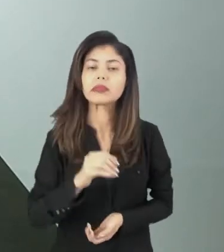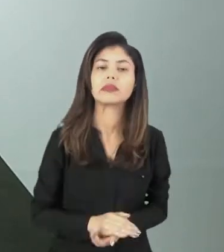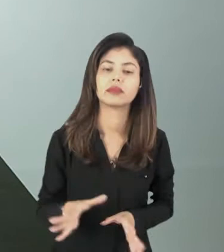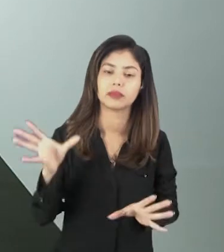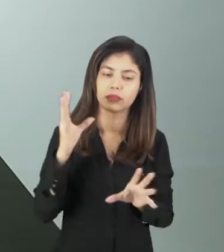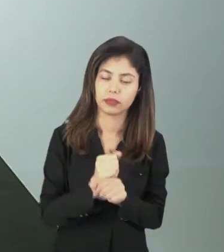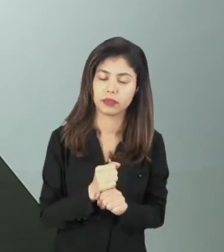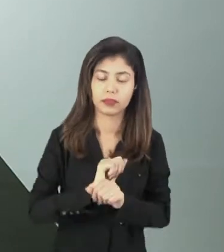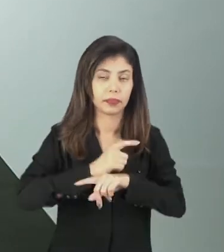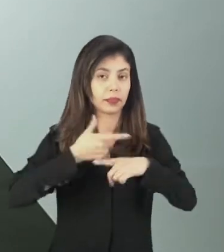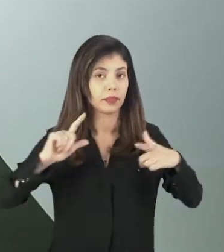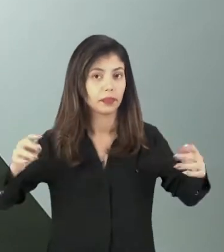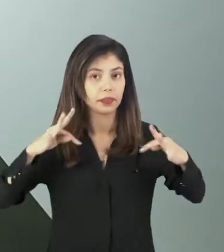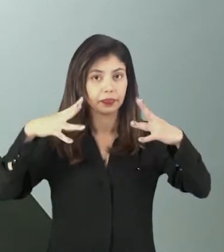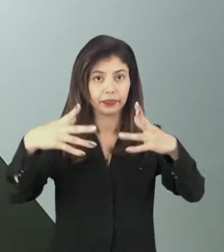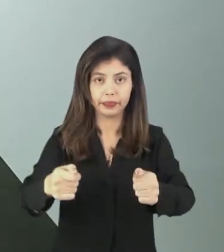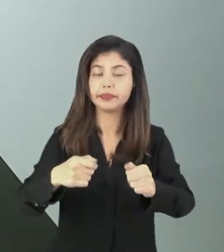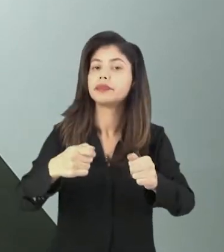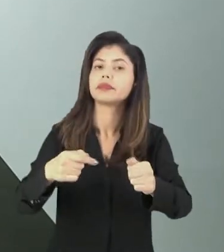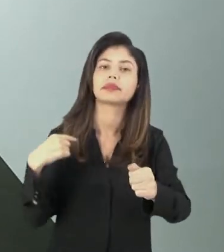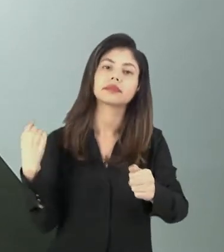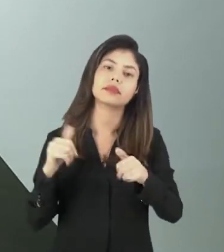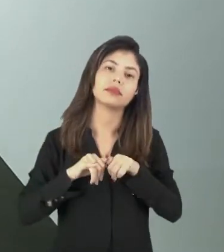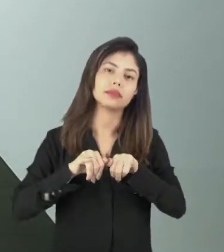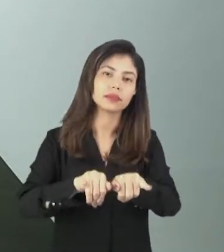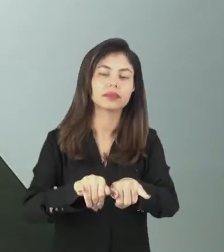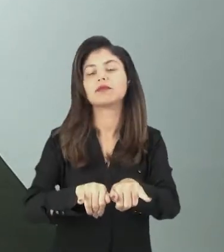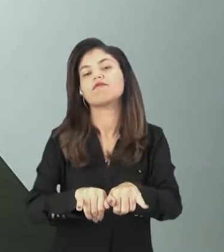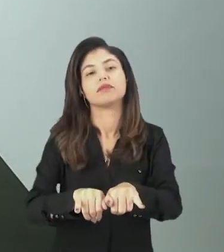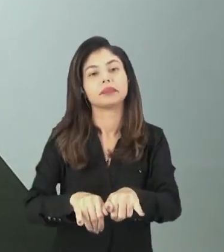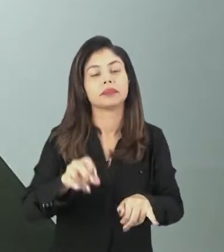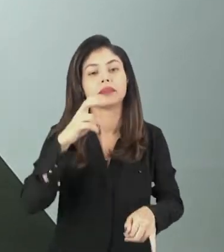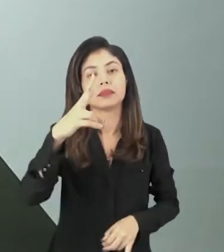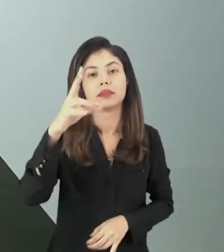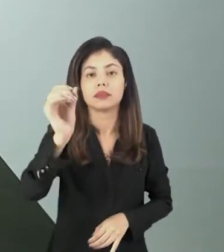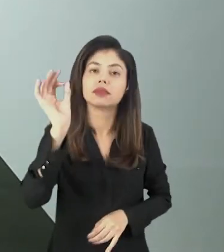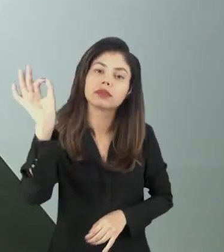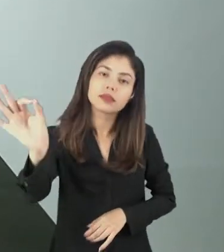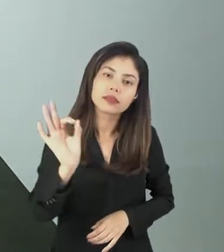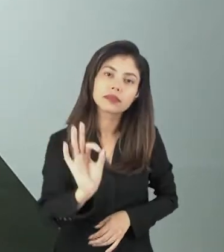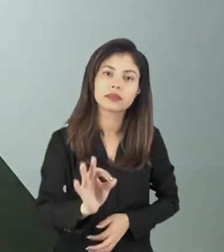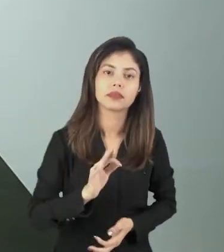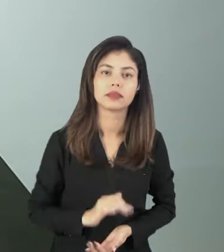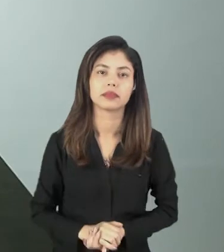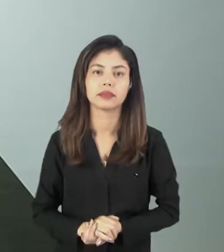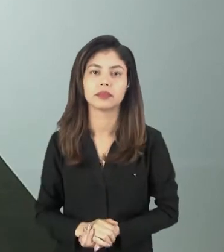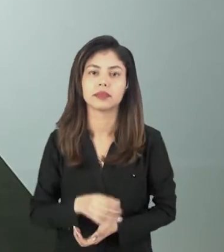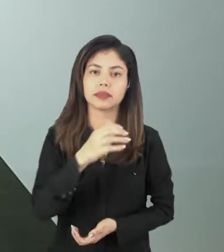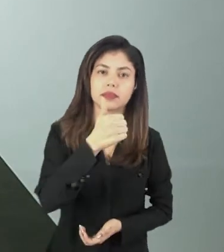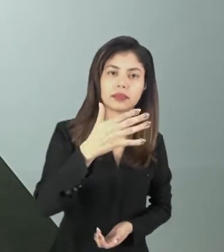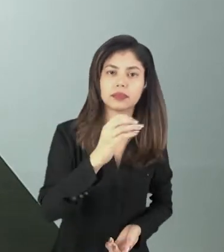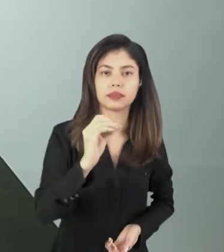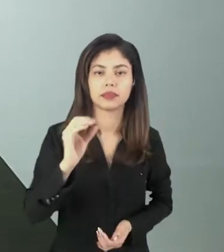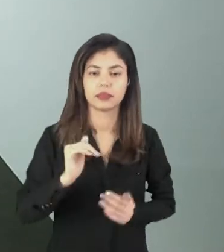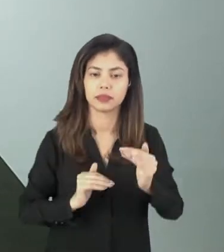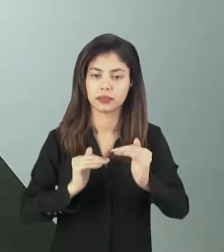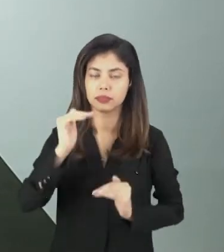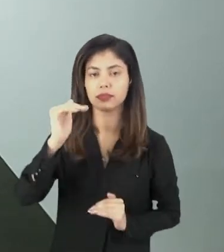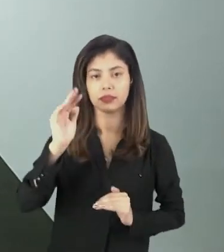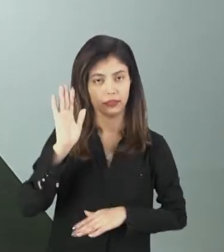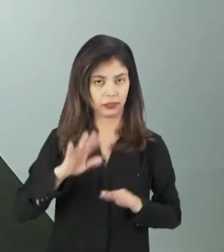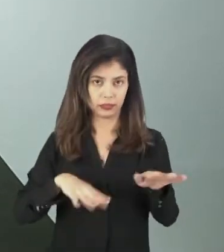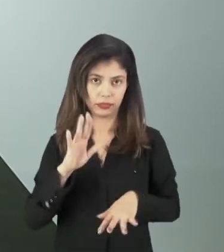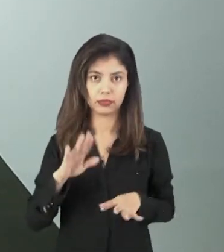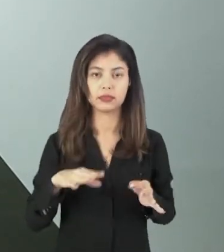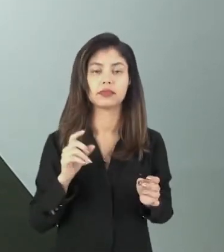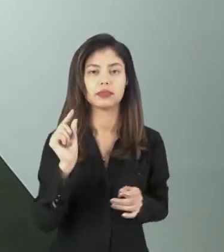acréscimo aumentou tudo no supermercado teve cinquenta por cento subiu 100% né